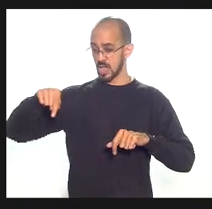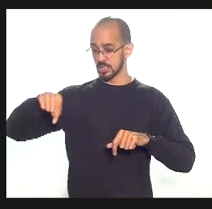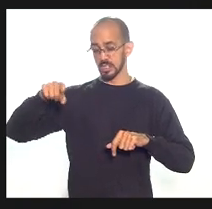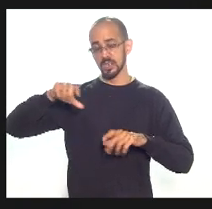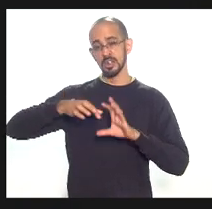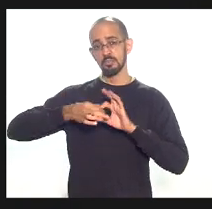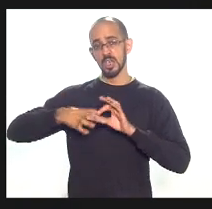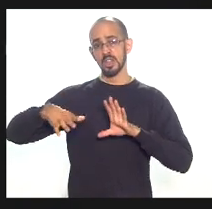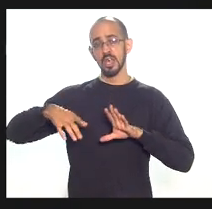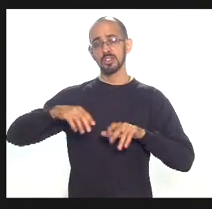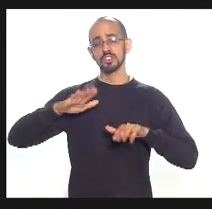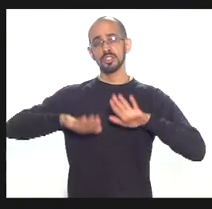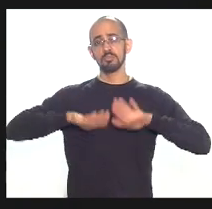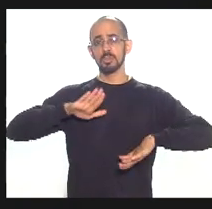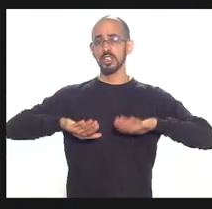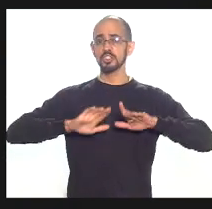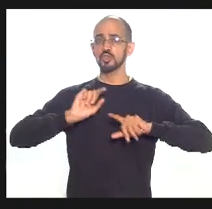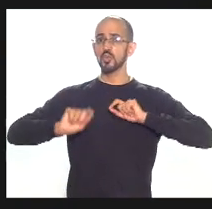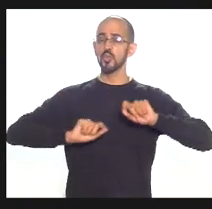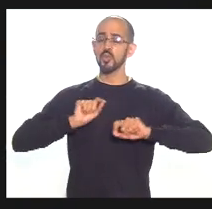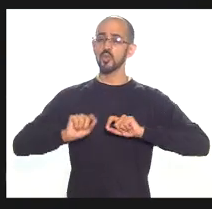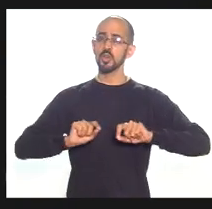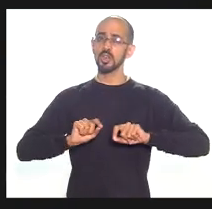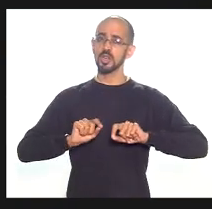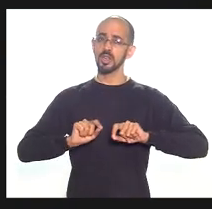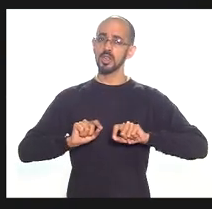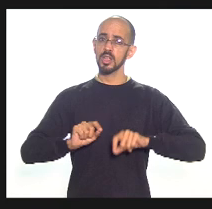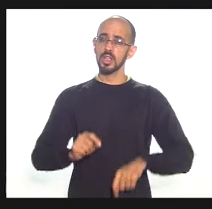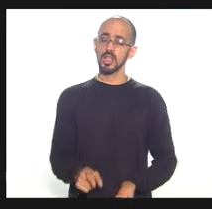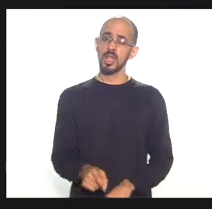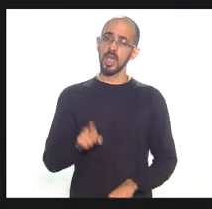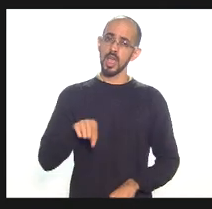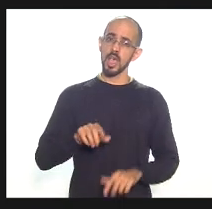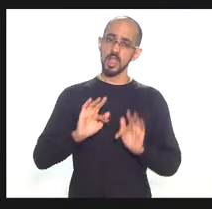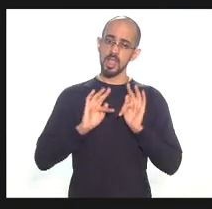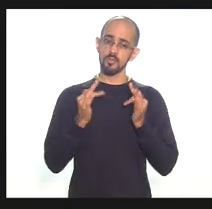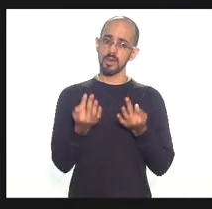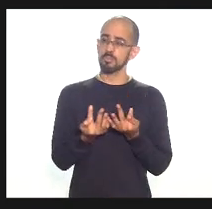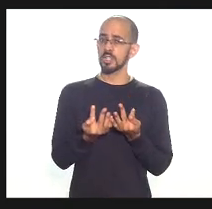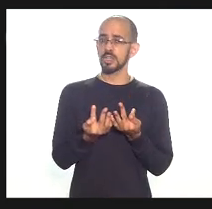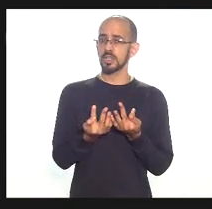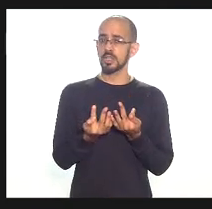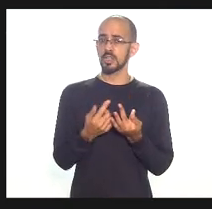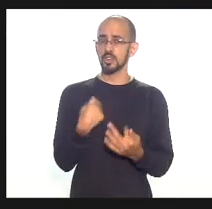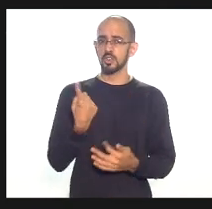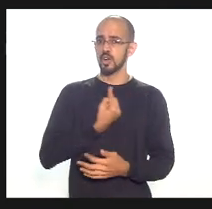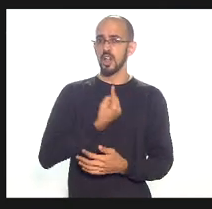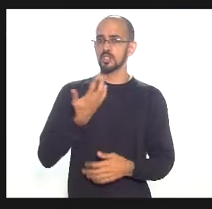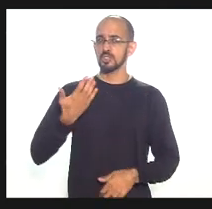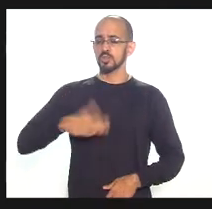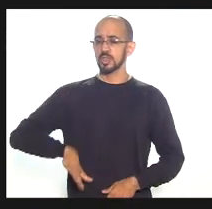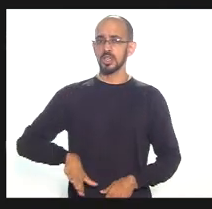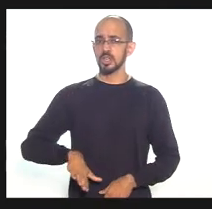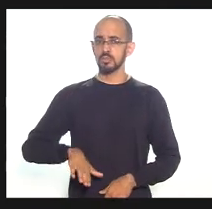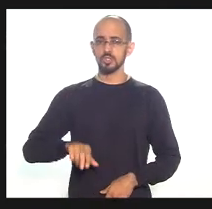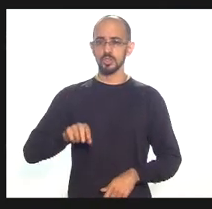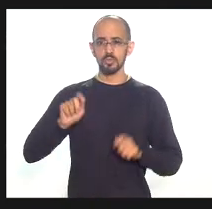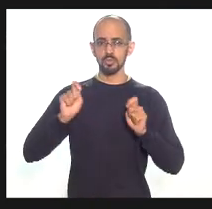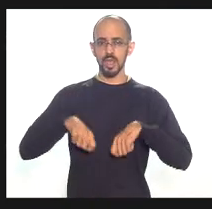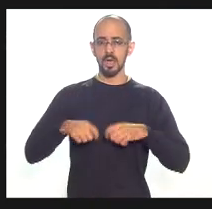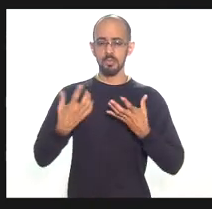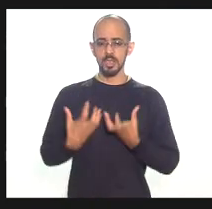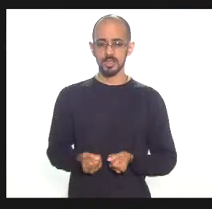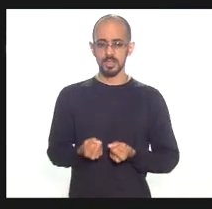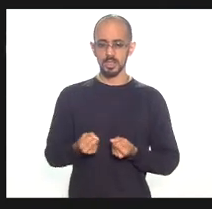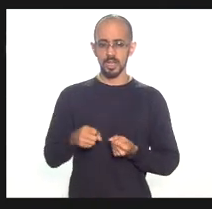depende é única exclusiva dos pais nós não queremos e não vamos aceitar que